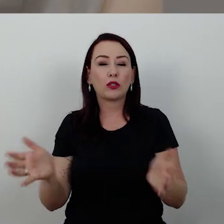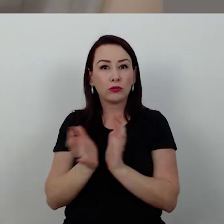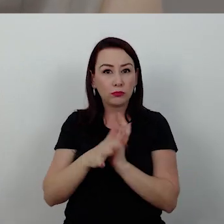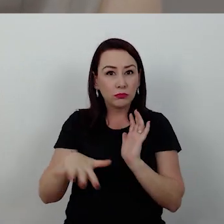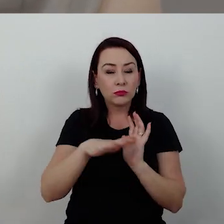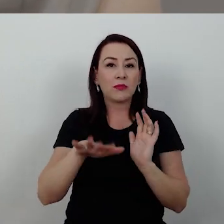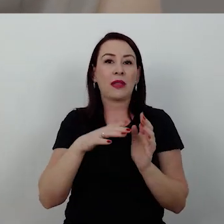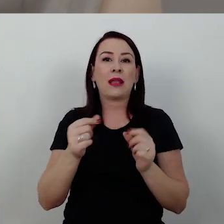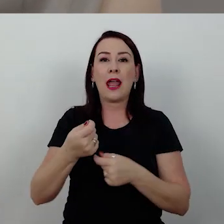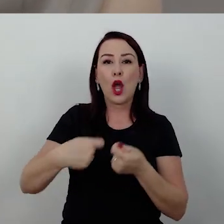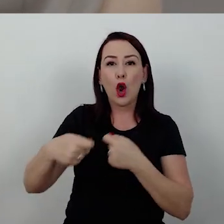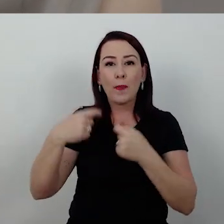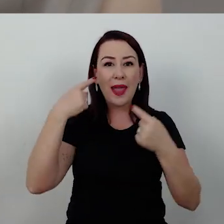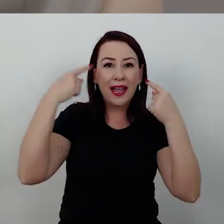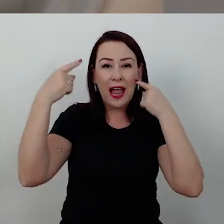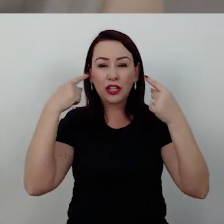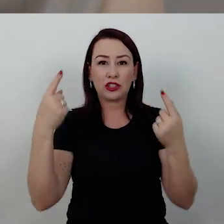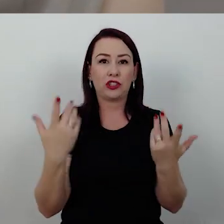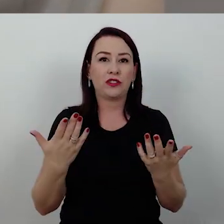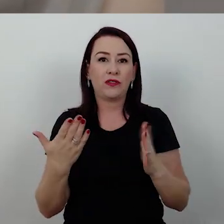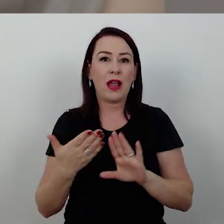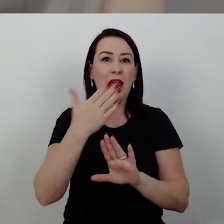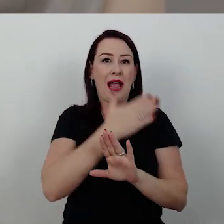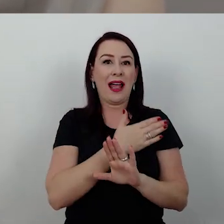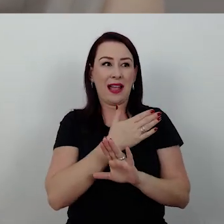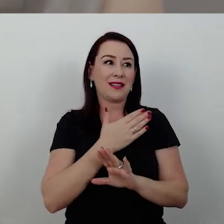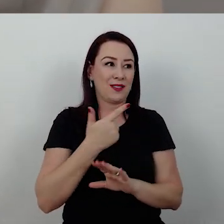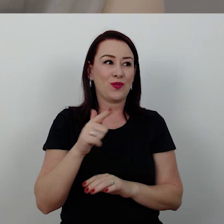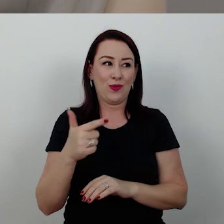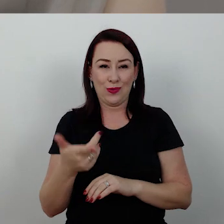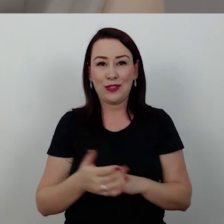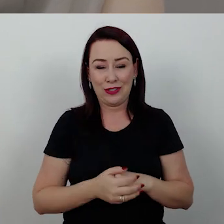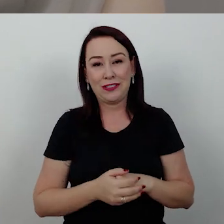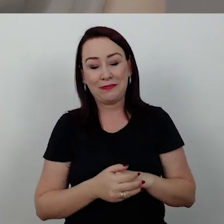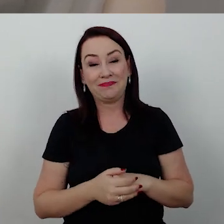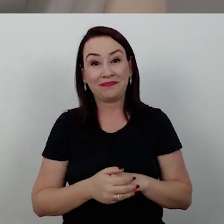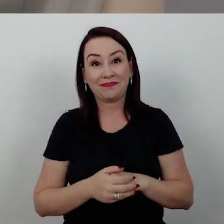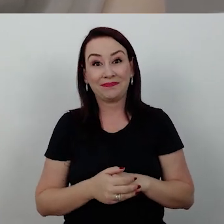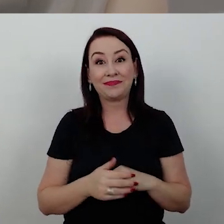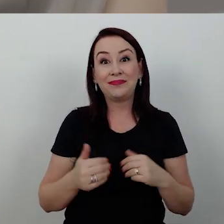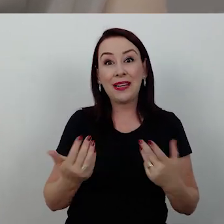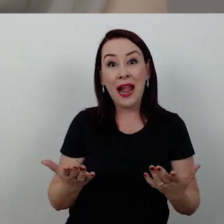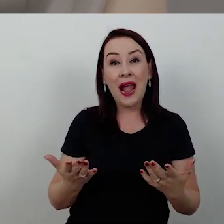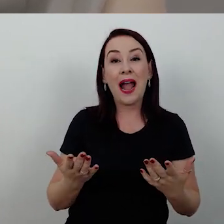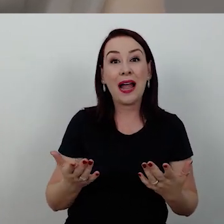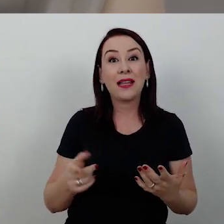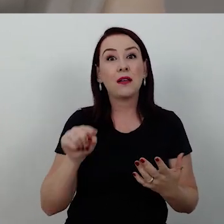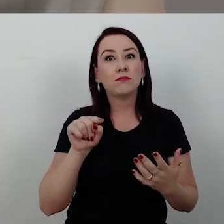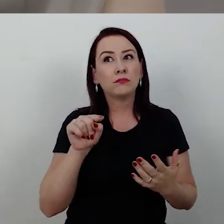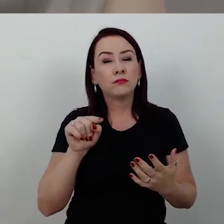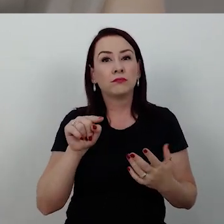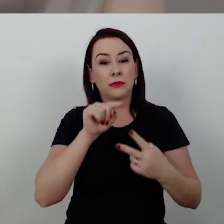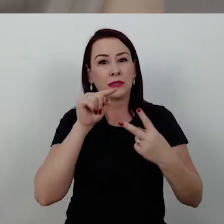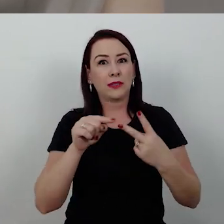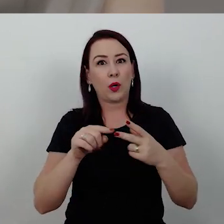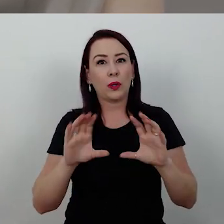produtiva, dessa economia criativa, que nem se falava a respeito disso naquela época. E então foi ali que me